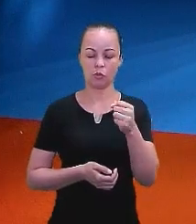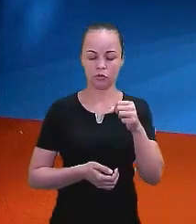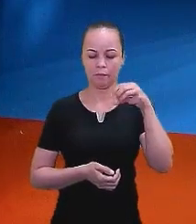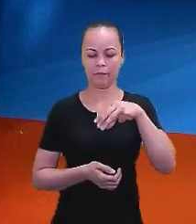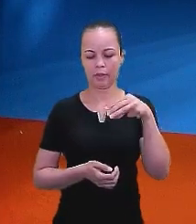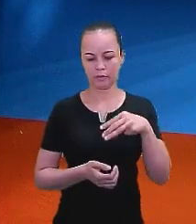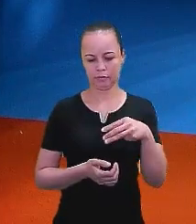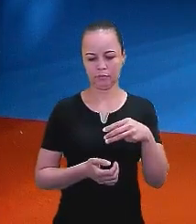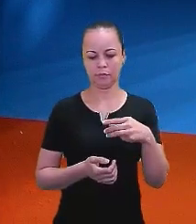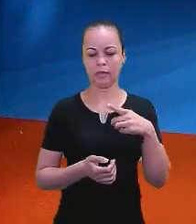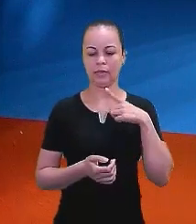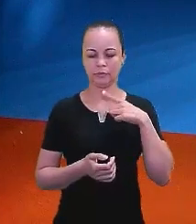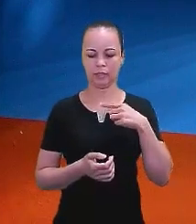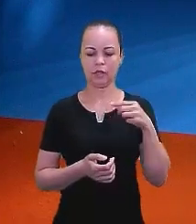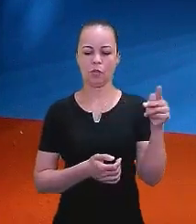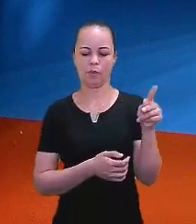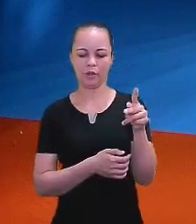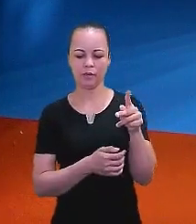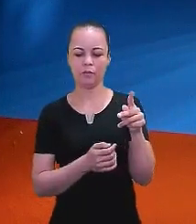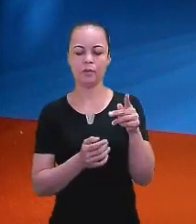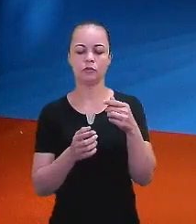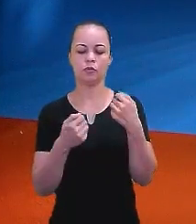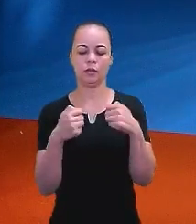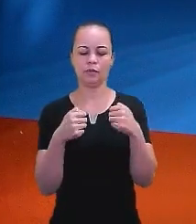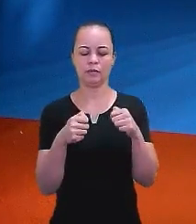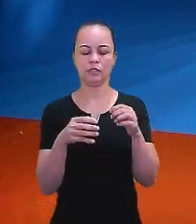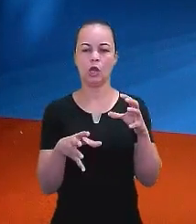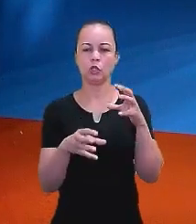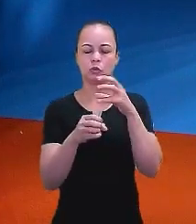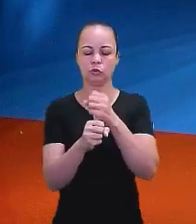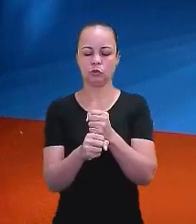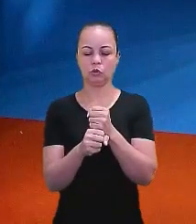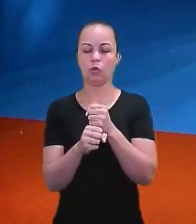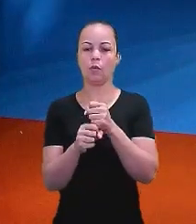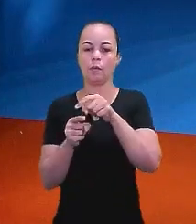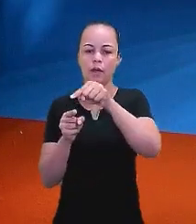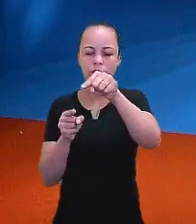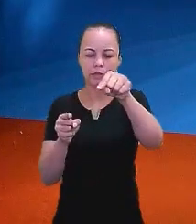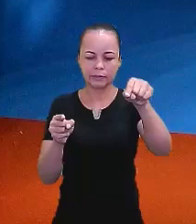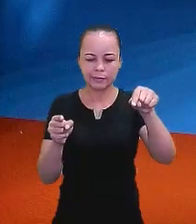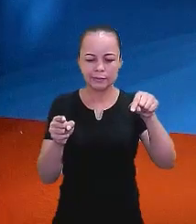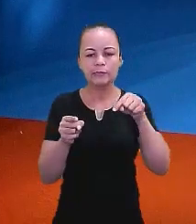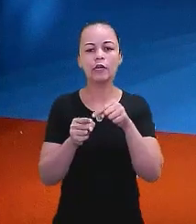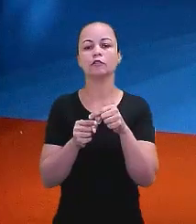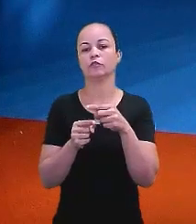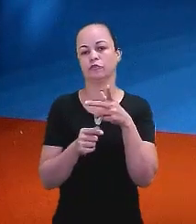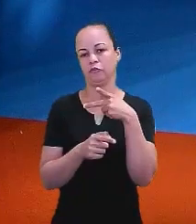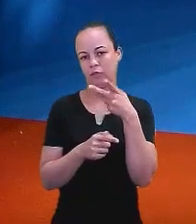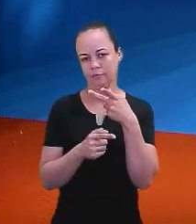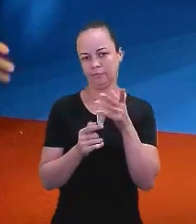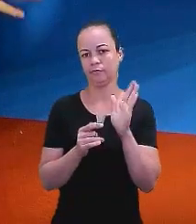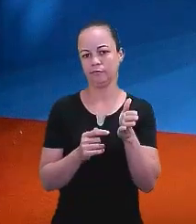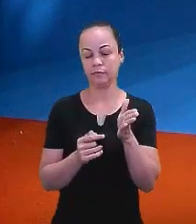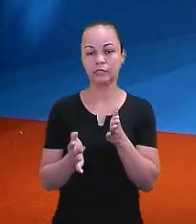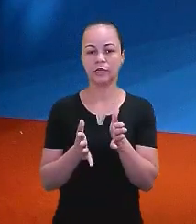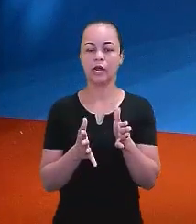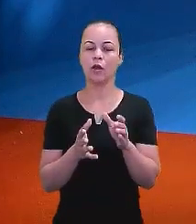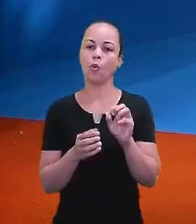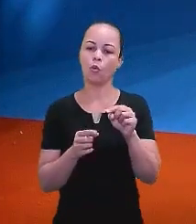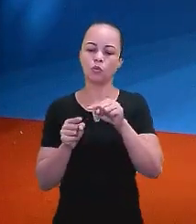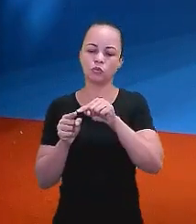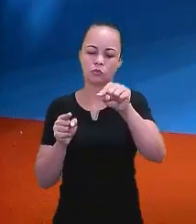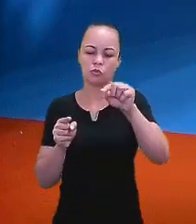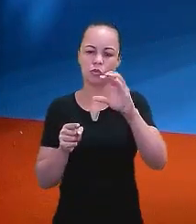obter o perímetro de uma figura plana, deve-se realizar a soma de todos os lados da figura, que foi o que a gente falou, ou do contorno da